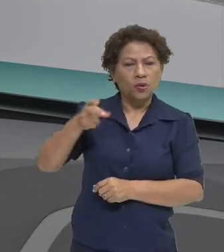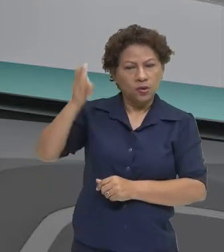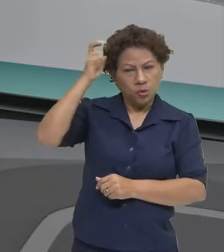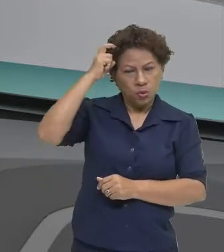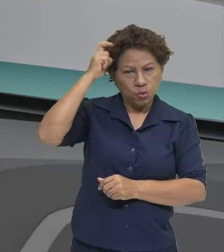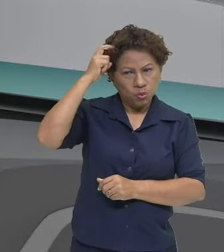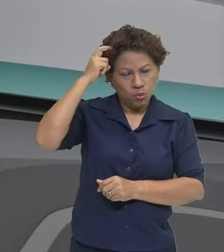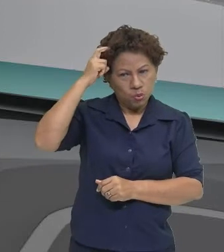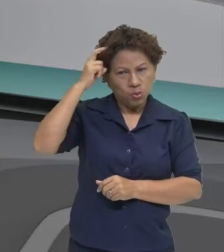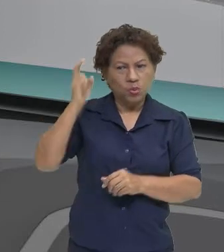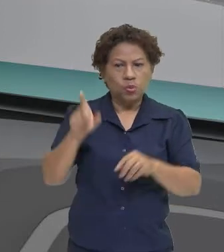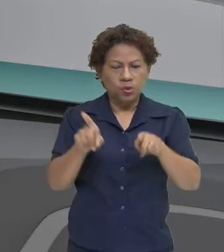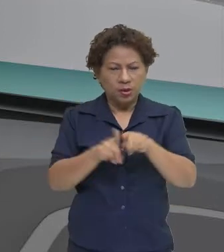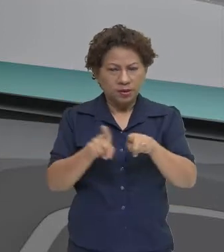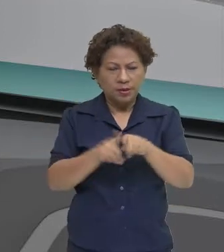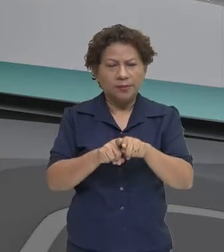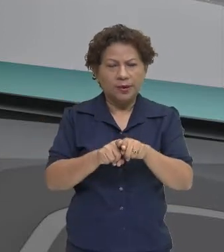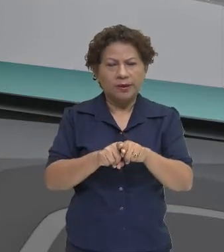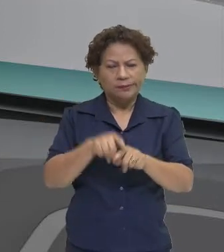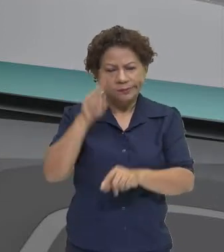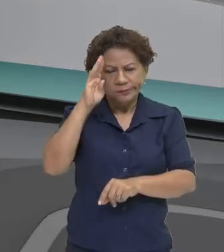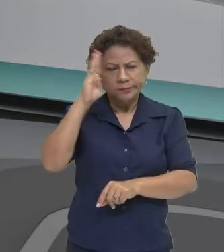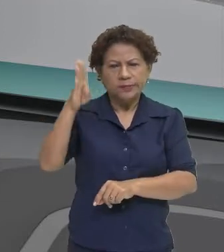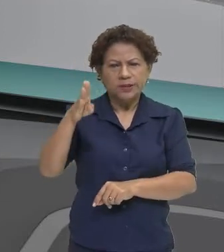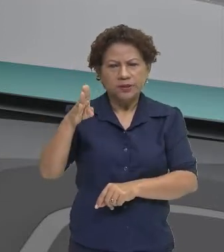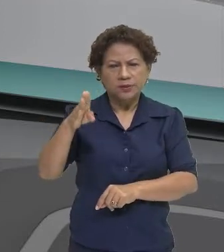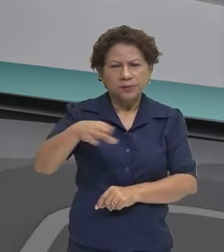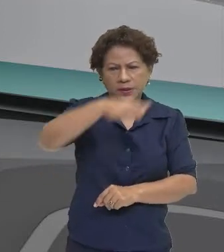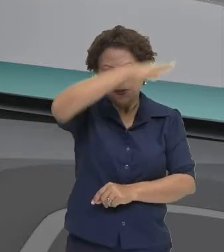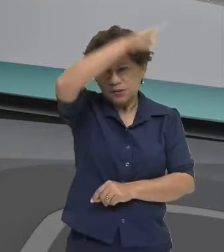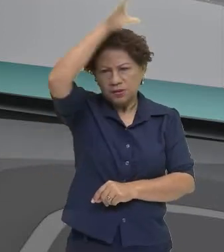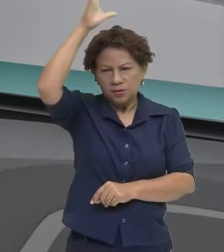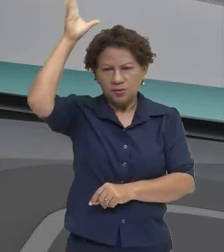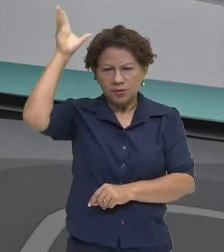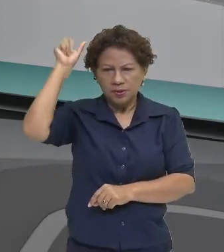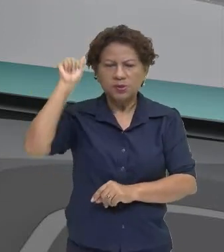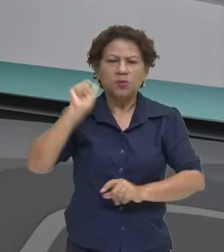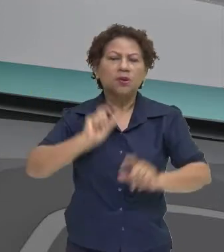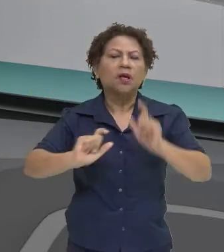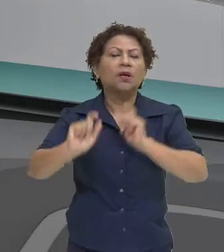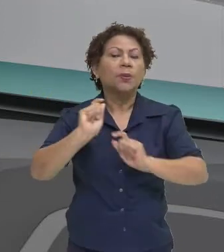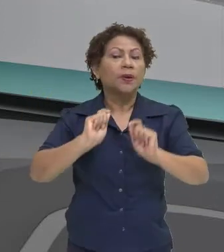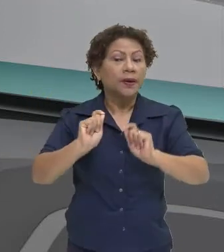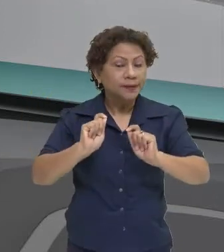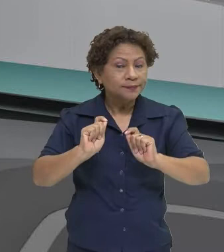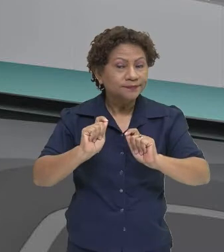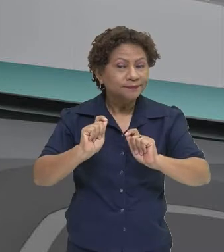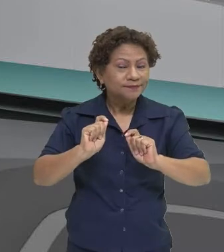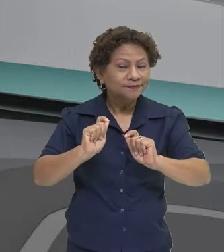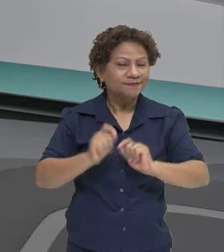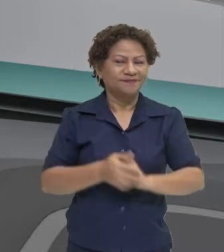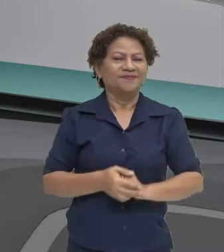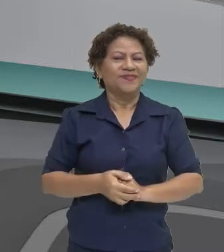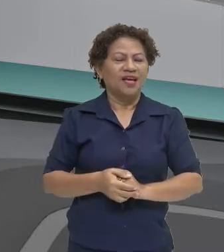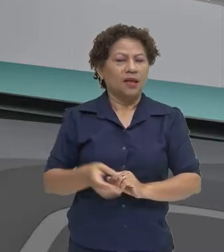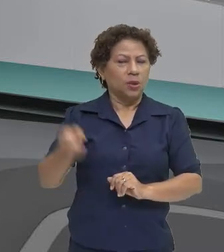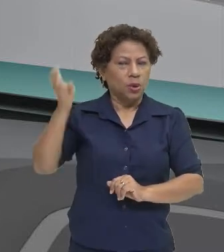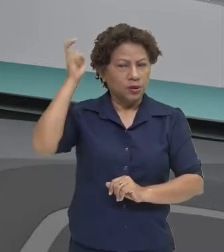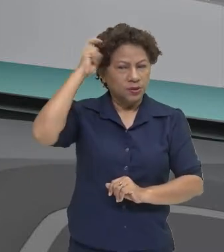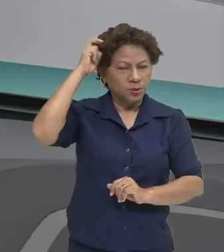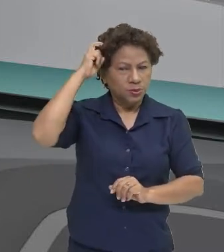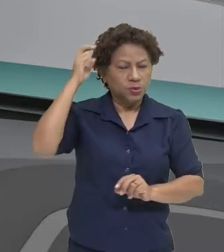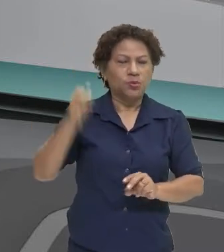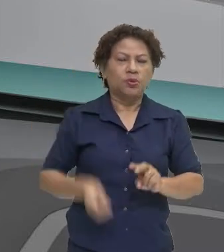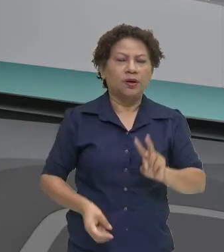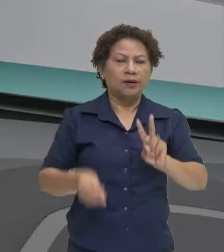muito presente no nosso Amazonas, principalmente no Amazonas, que é o quê? A nossa cultura indígena,